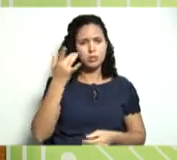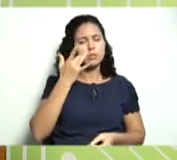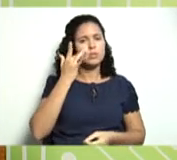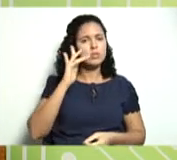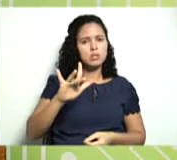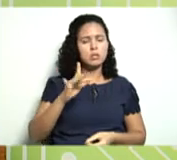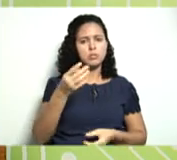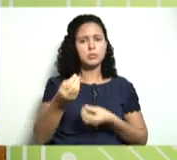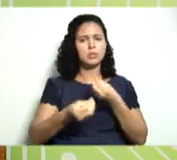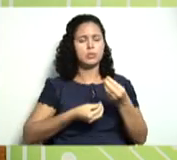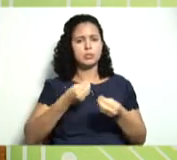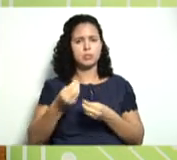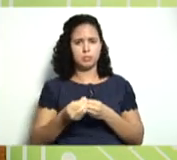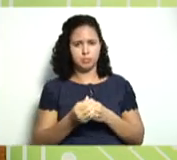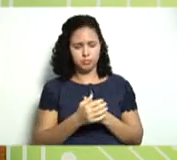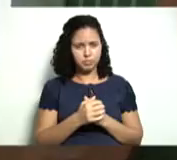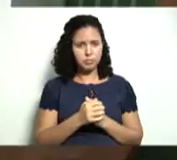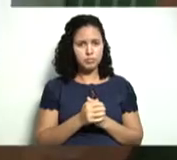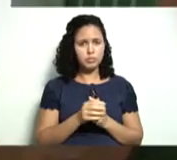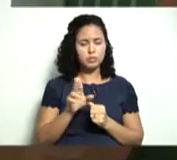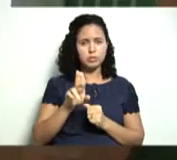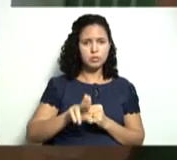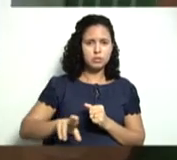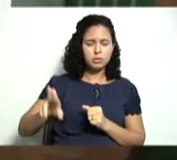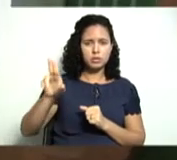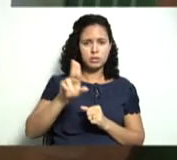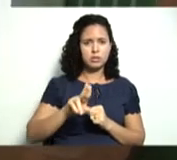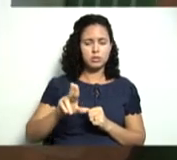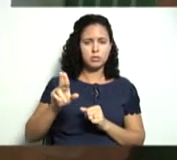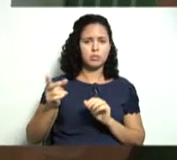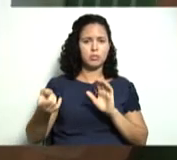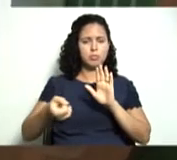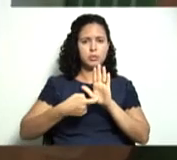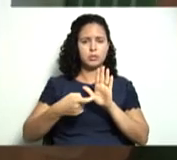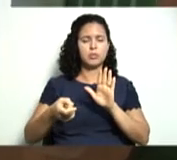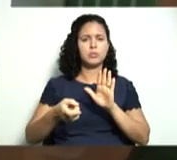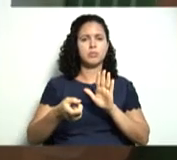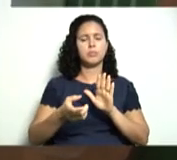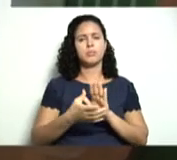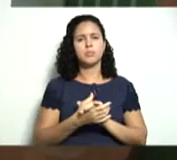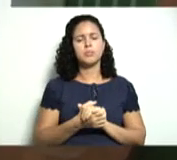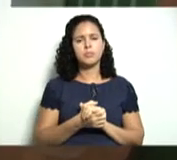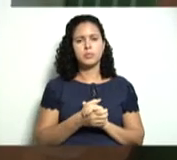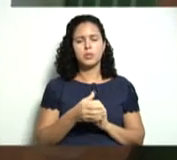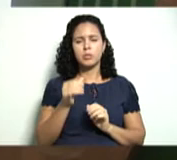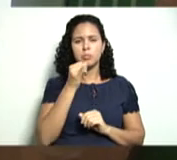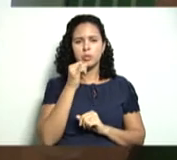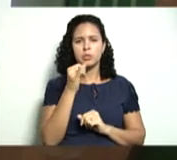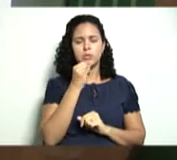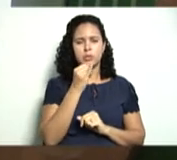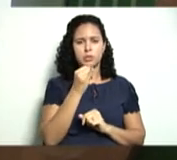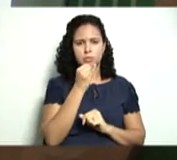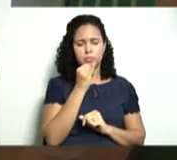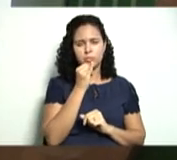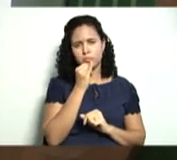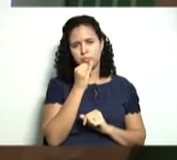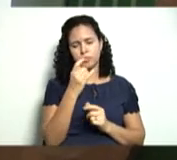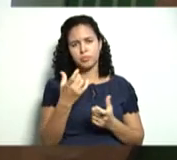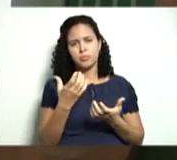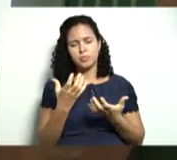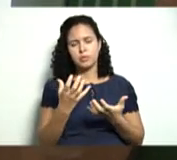fazendo tabulação saúde utilizando pontos sabia por exemplo quero fazer um uma tabulação de